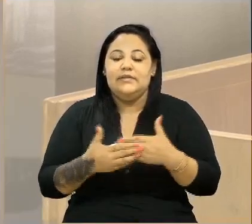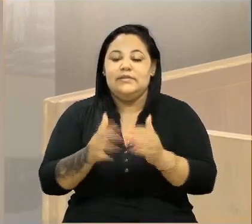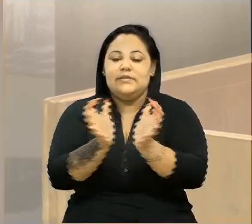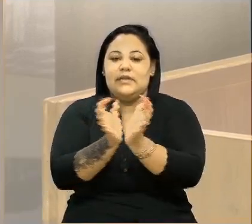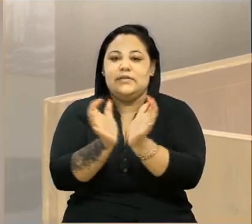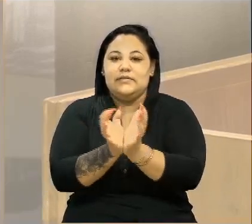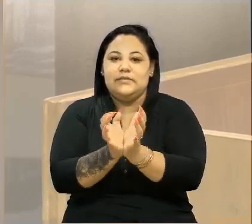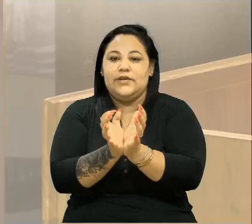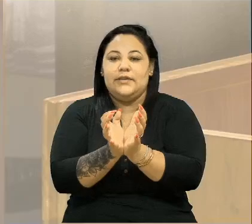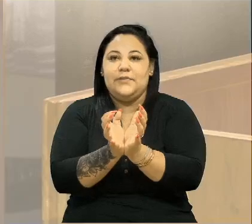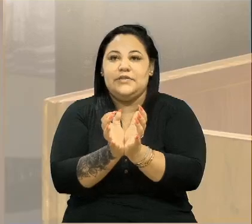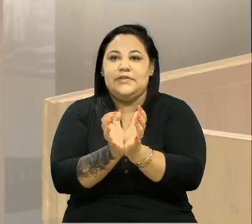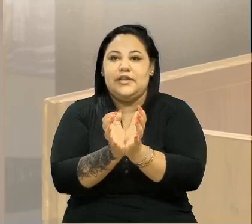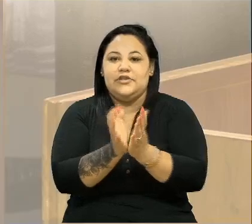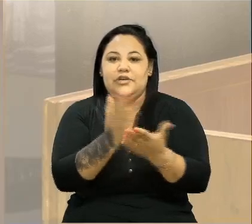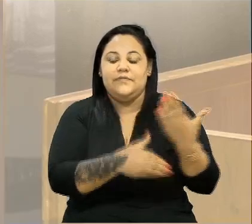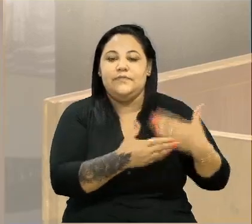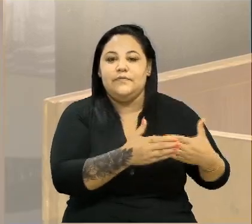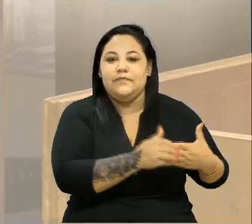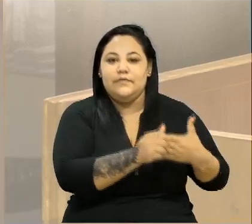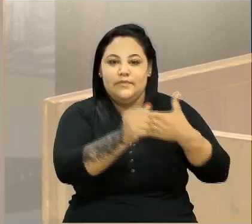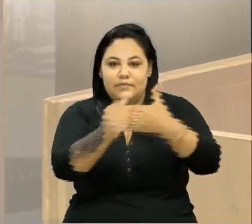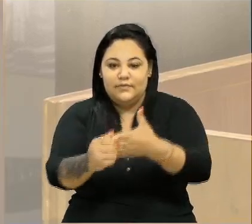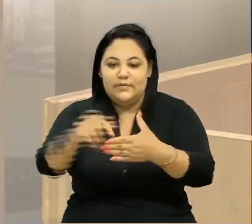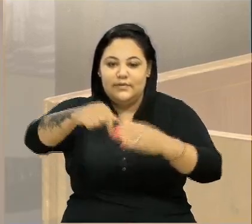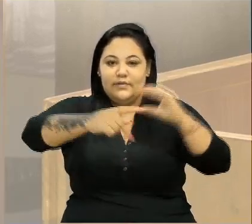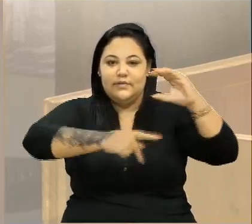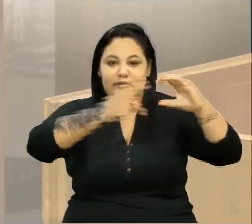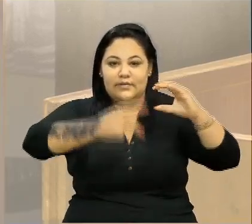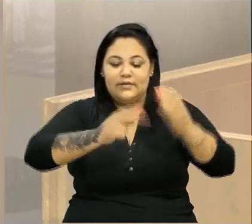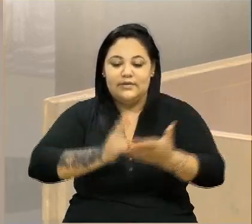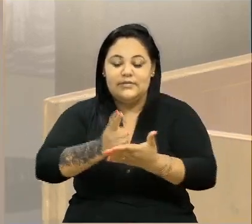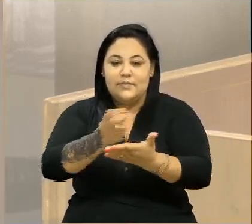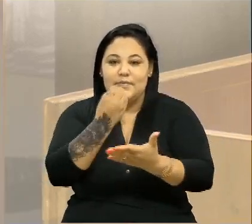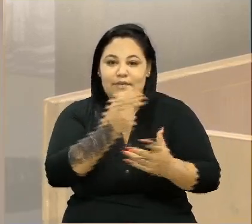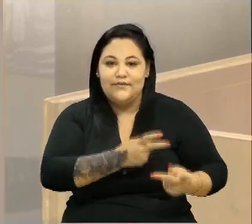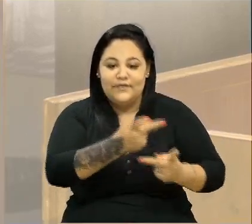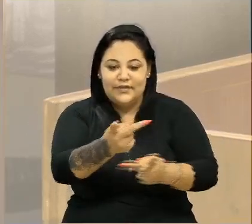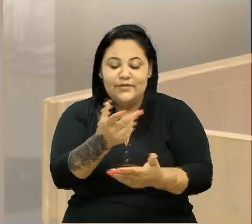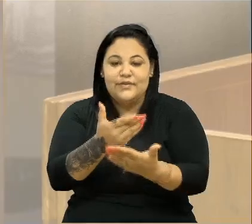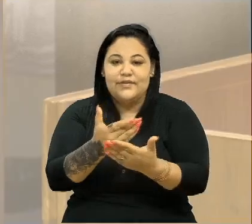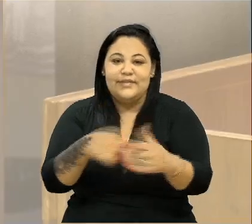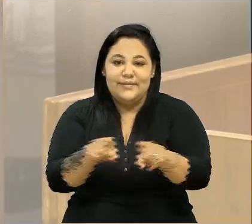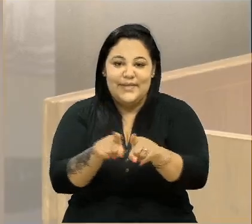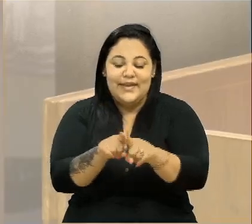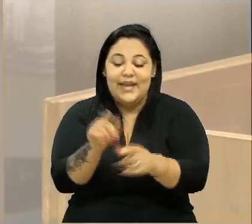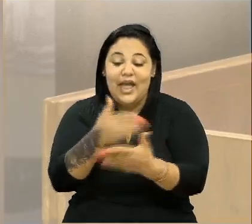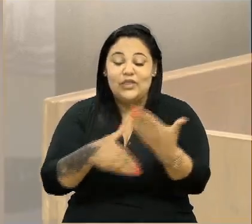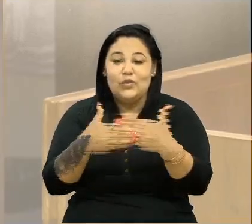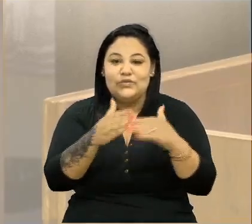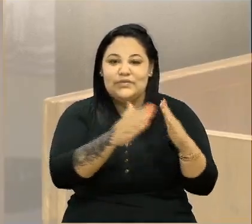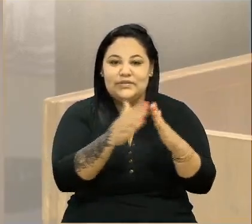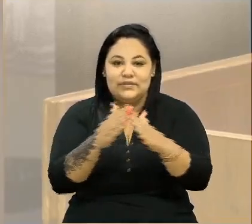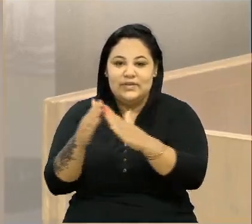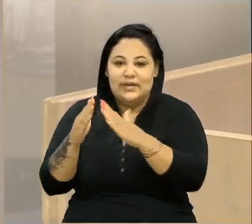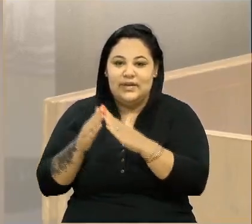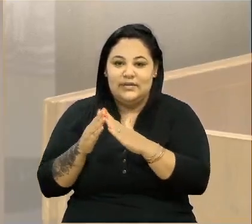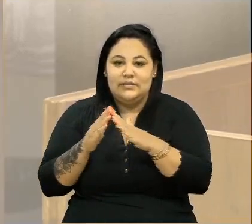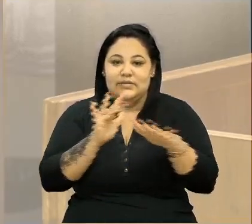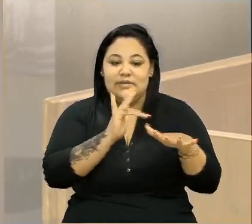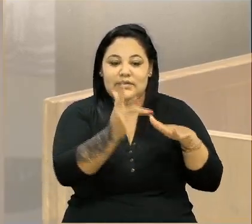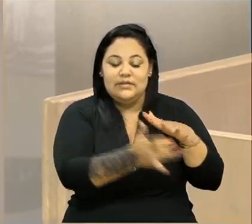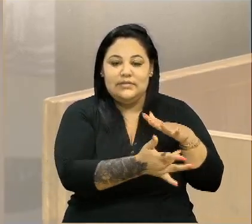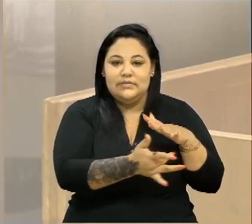vereadores, aos que nos acompanham aqui no plenário da Câmara, sejam sempre muito bem-vindos, e a todos que estão em casa e também nas redes